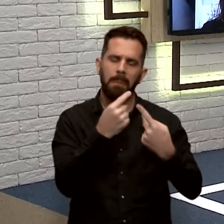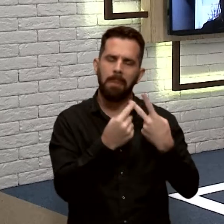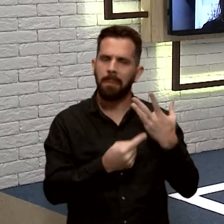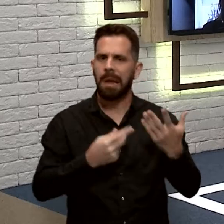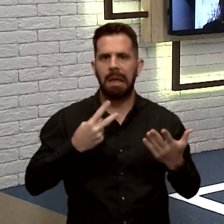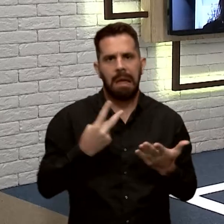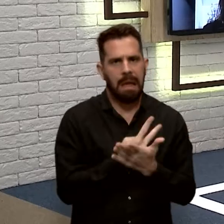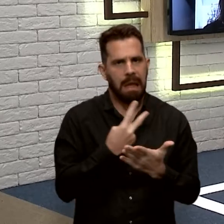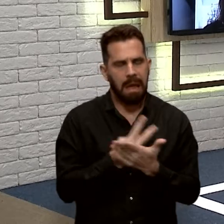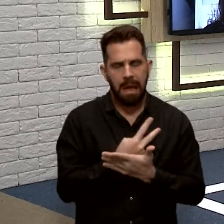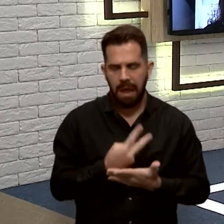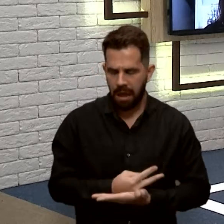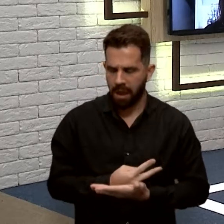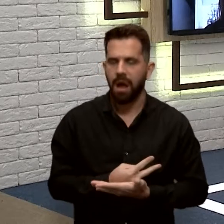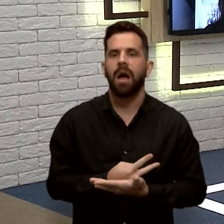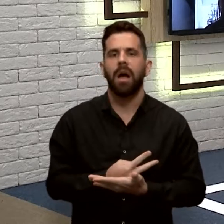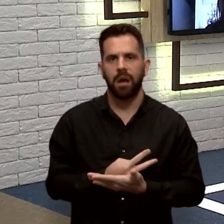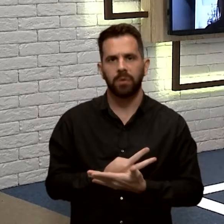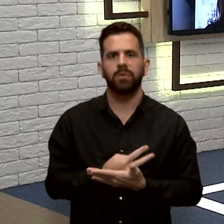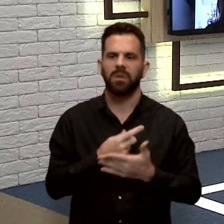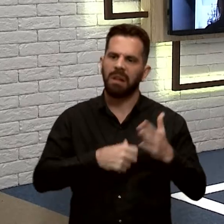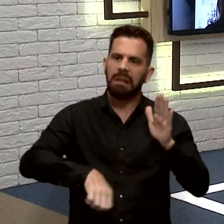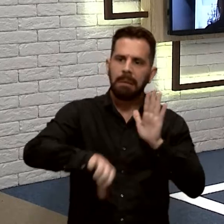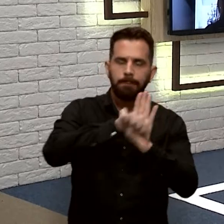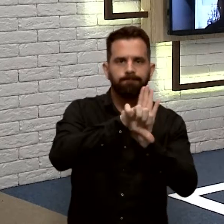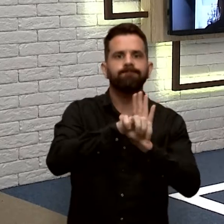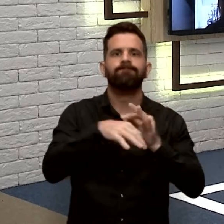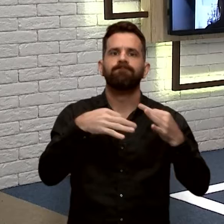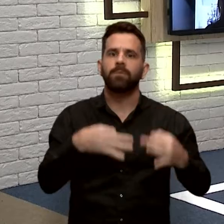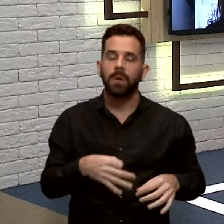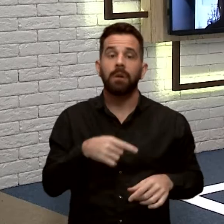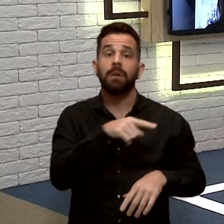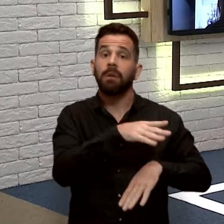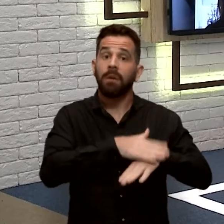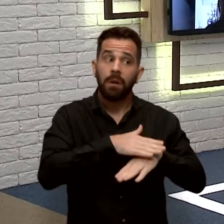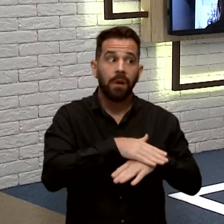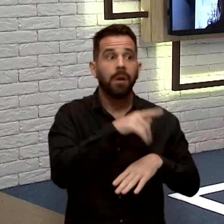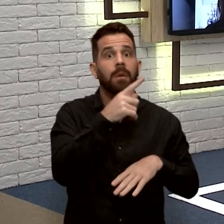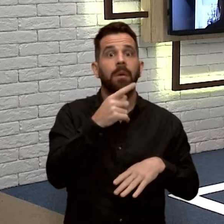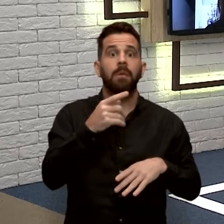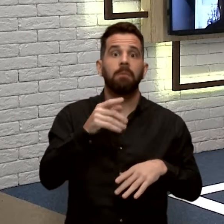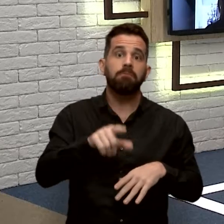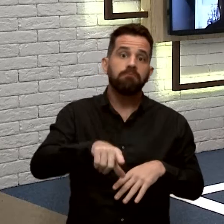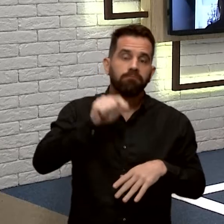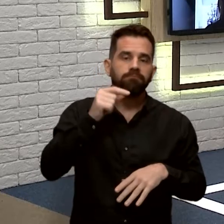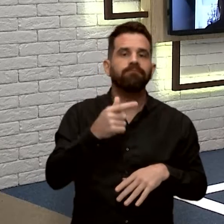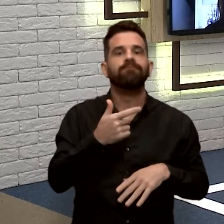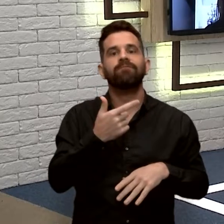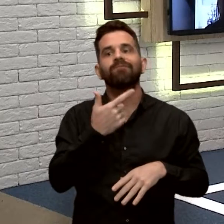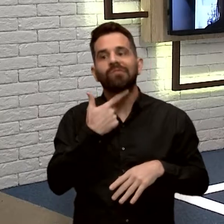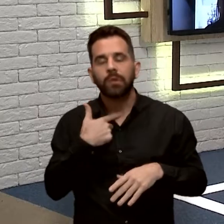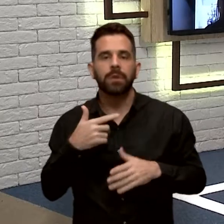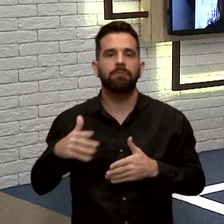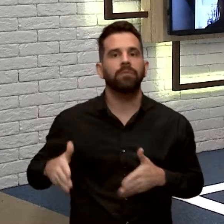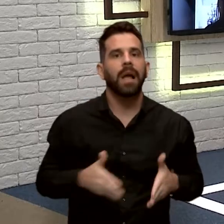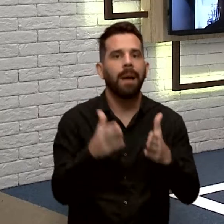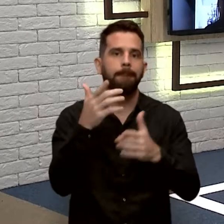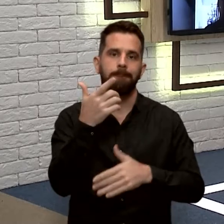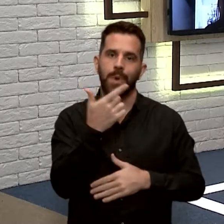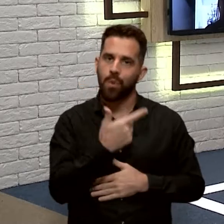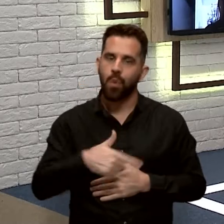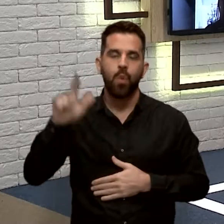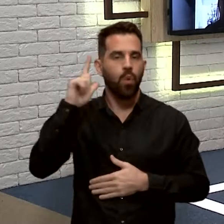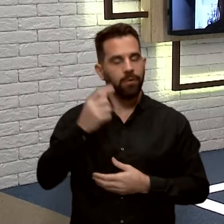tentam buscar um futuro diferente e se projetam na música para exprimir